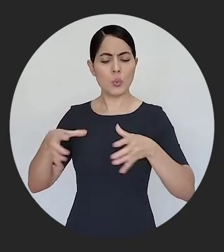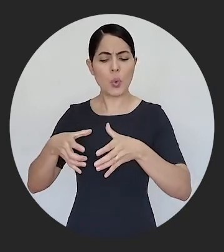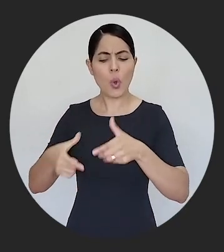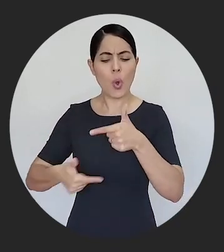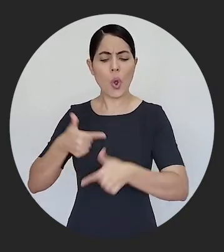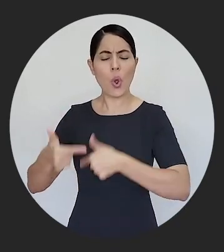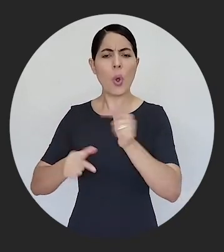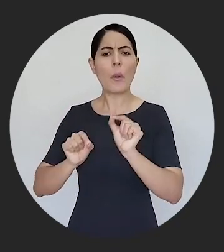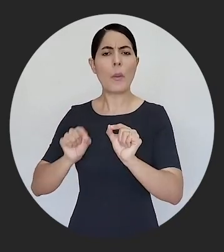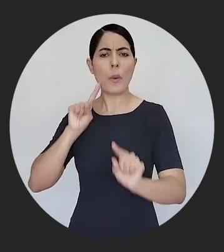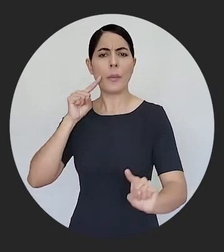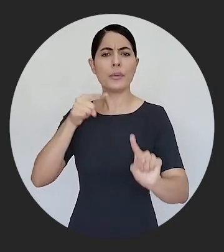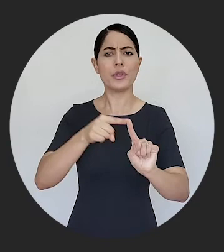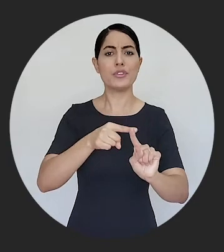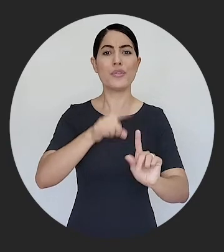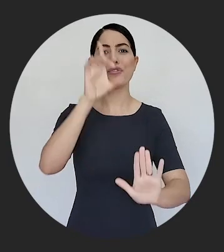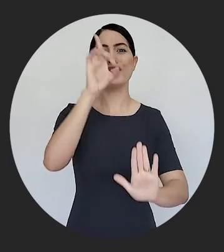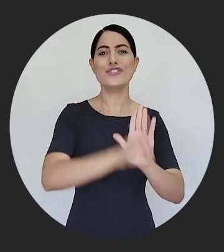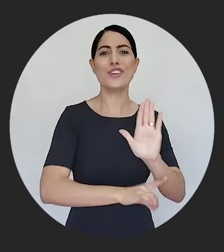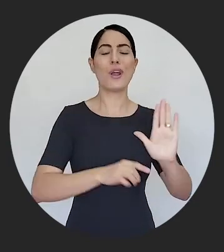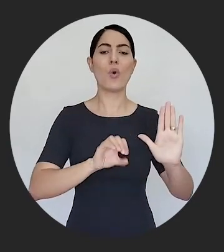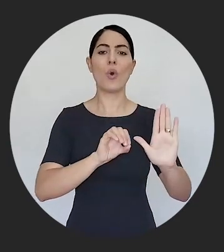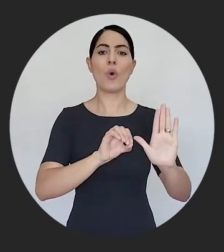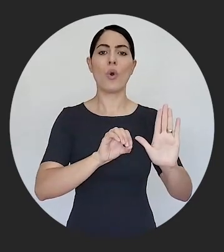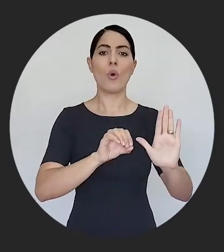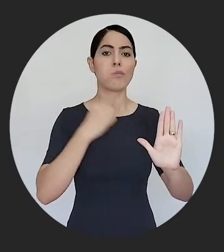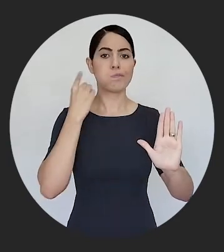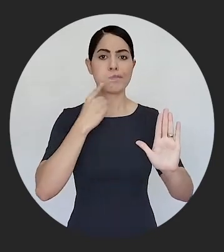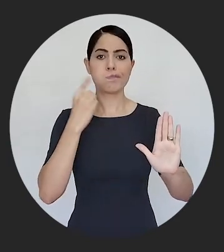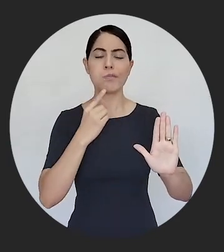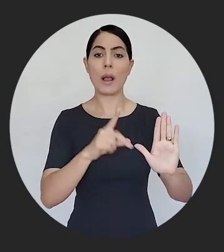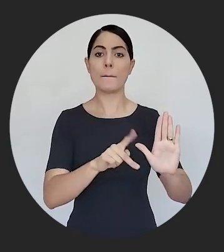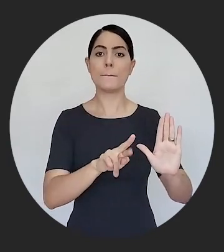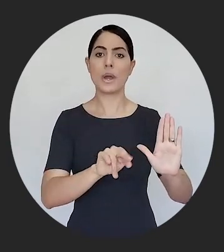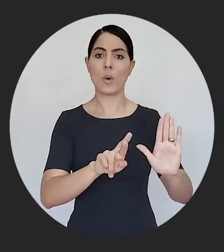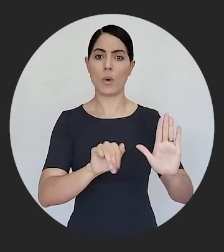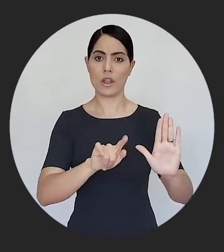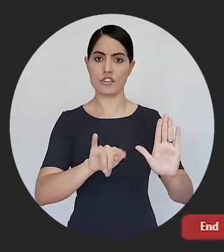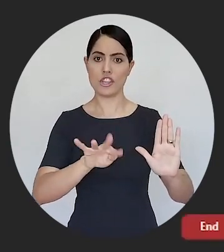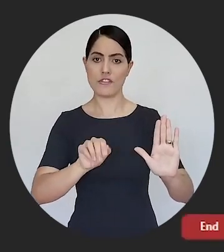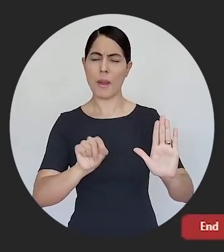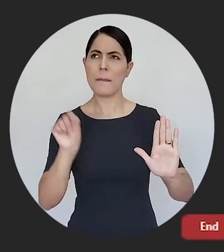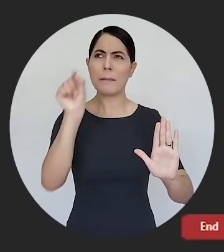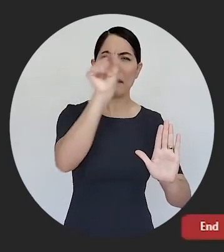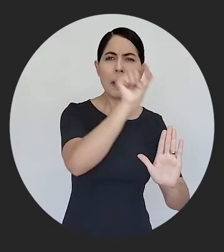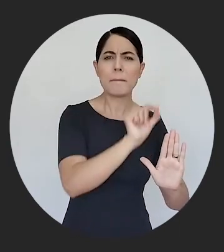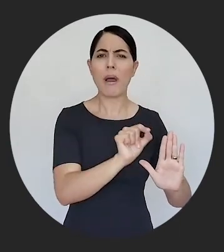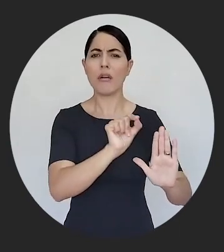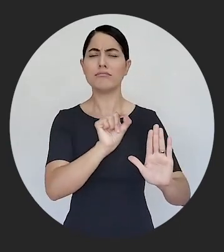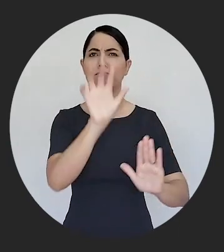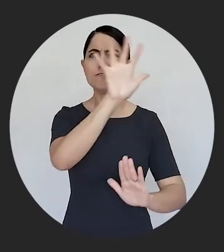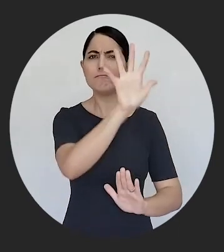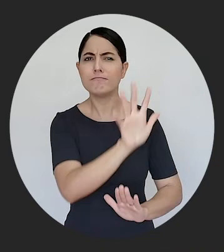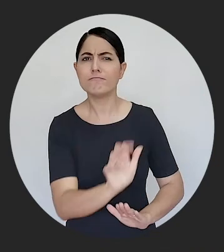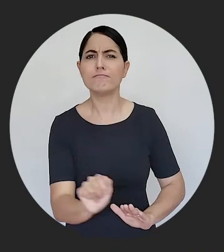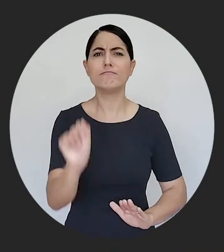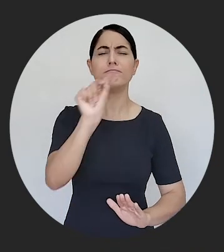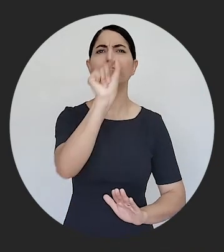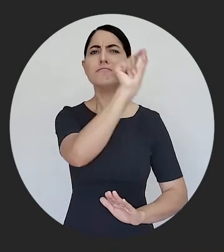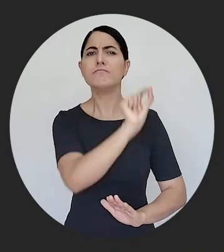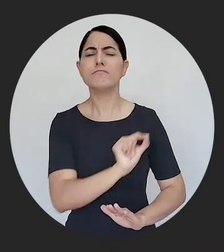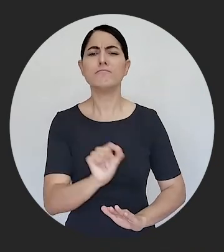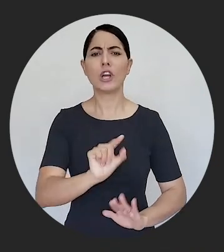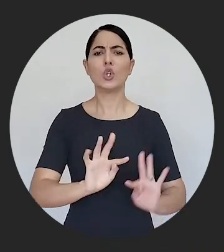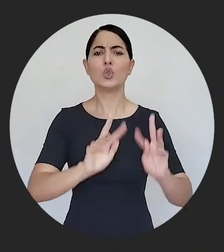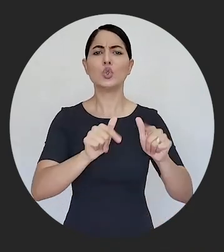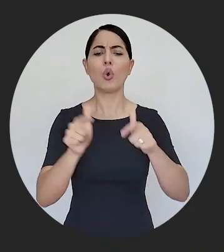um grupo de trabalho ligado à Comissão de Prerrogativas para fazermos um mapeamento de todos os tribunais, todos,